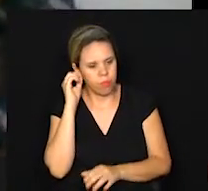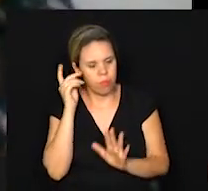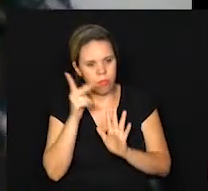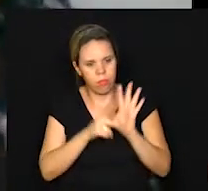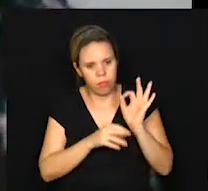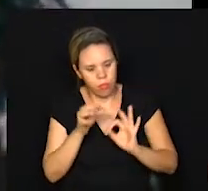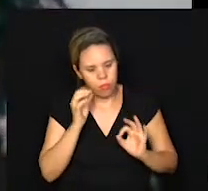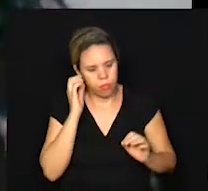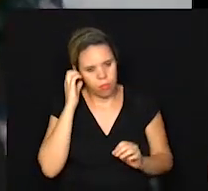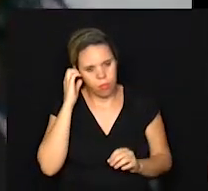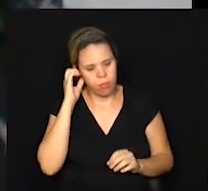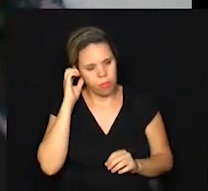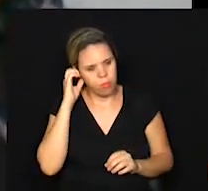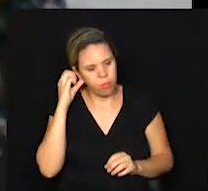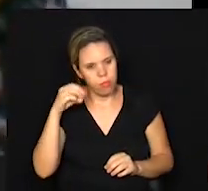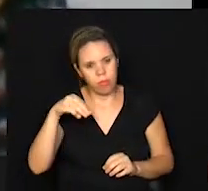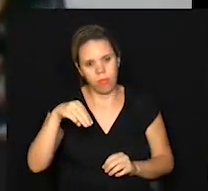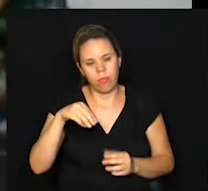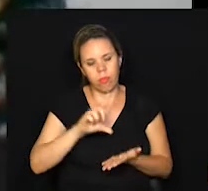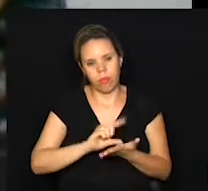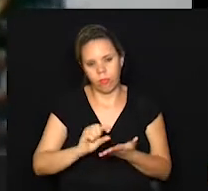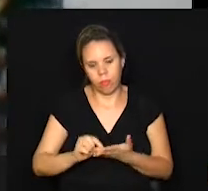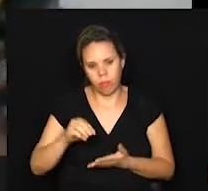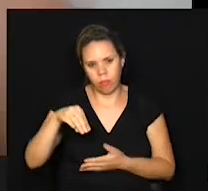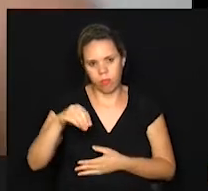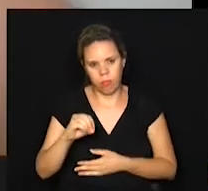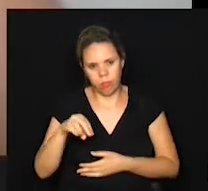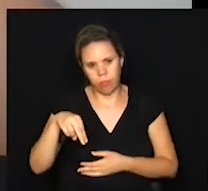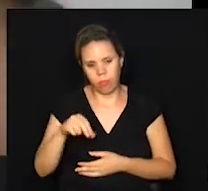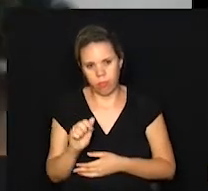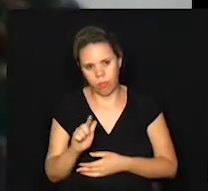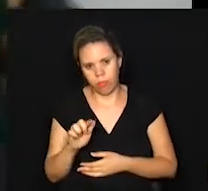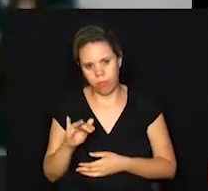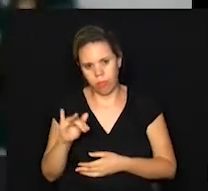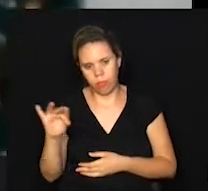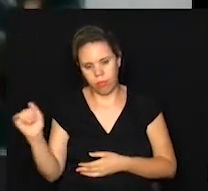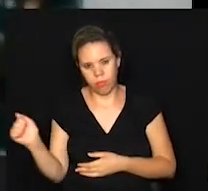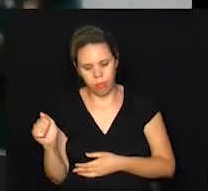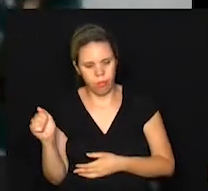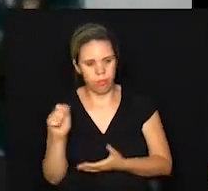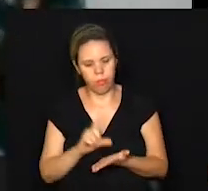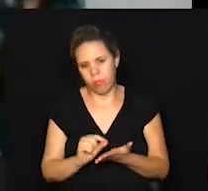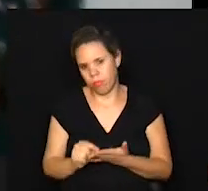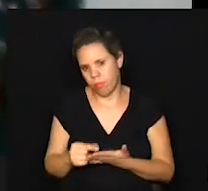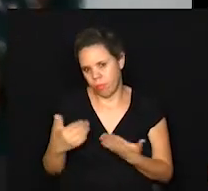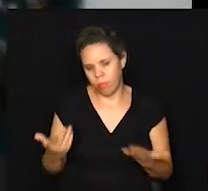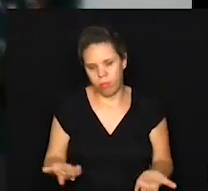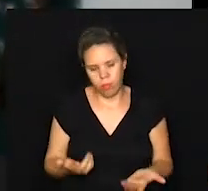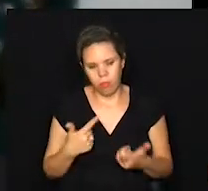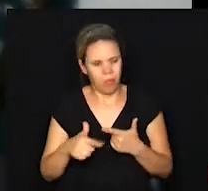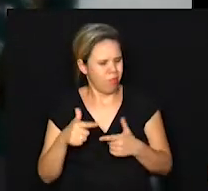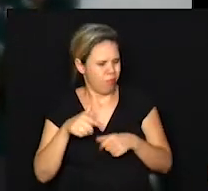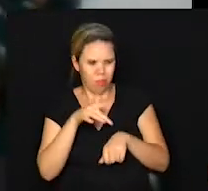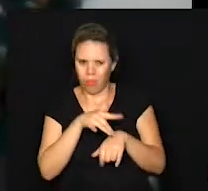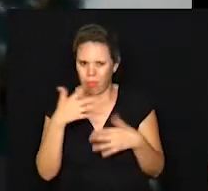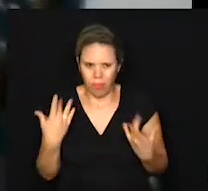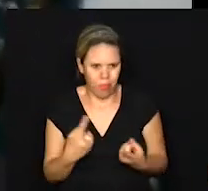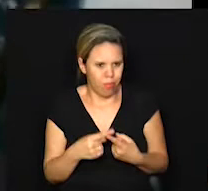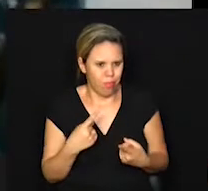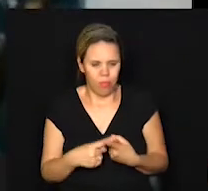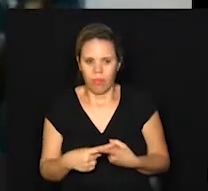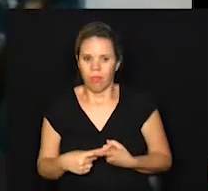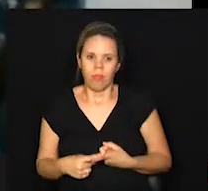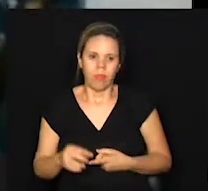e monografias, projetos de finalização de curso. E isso é uma aberração, porque o